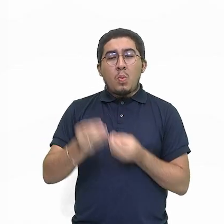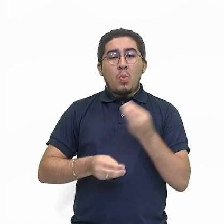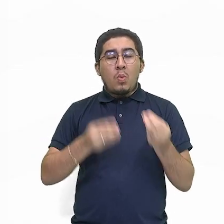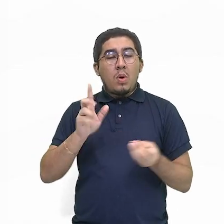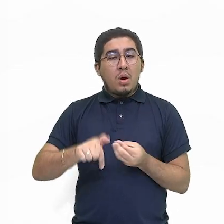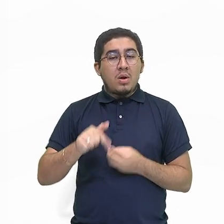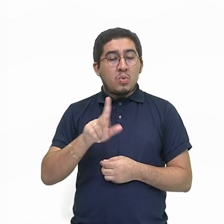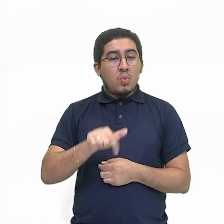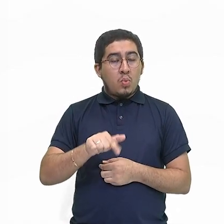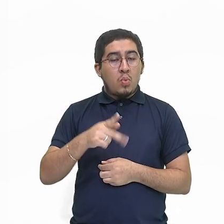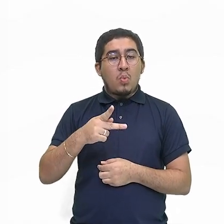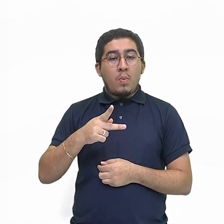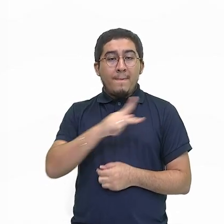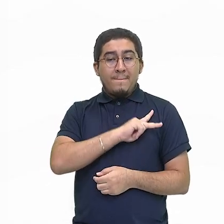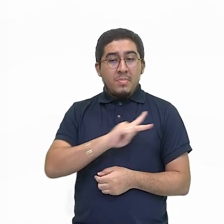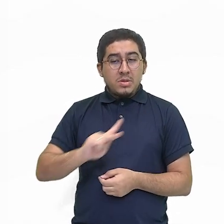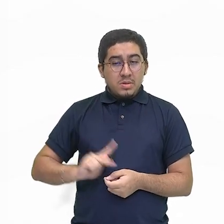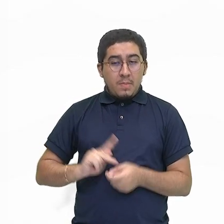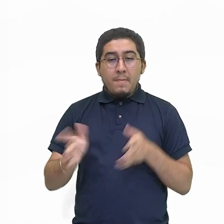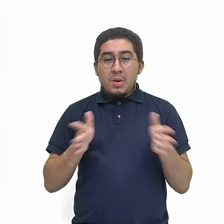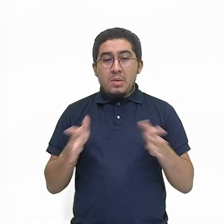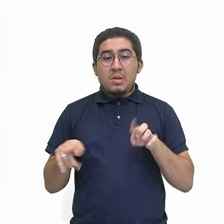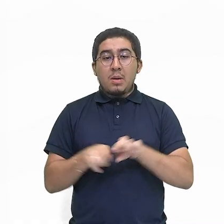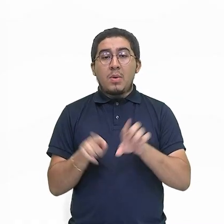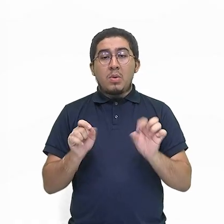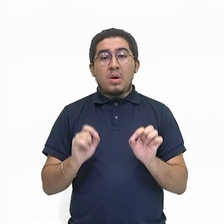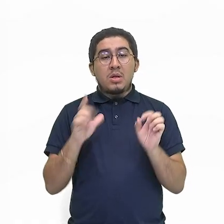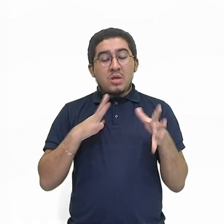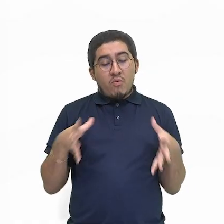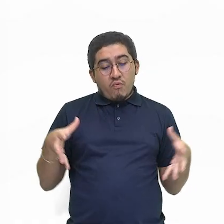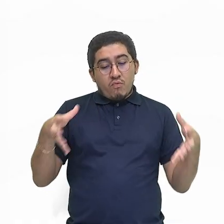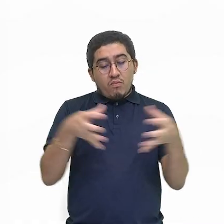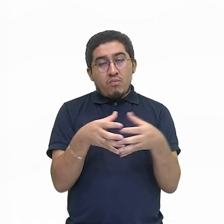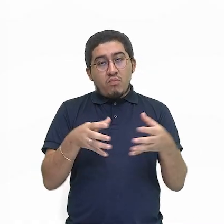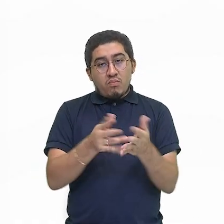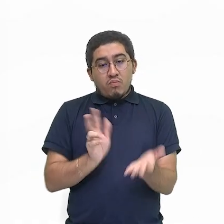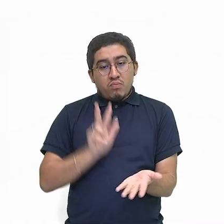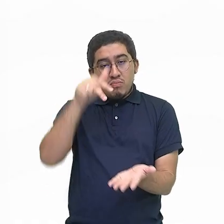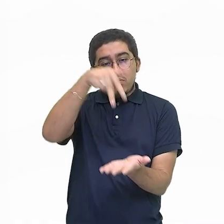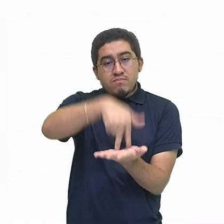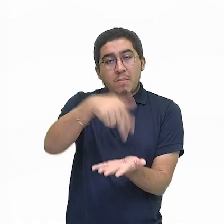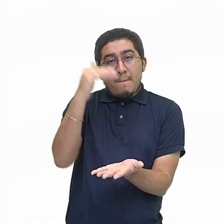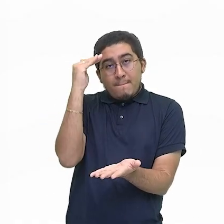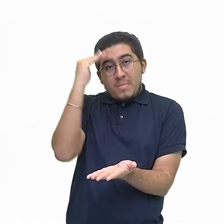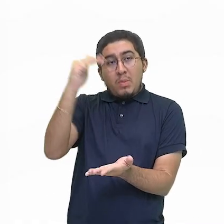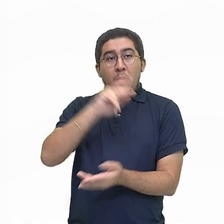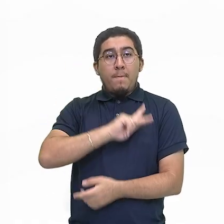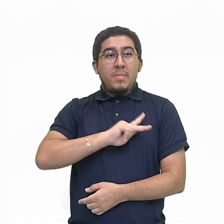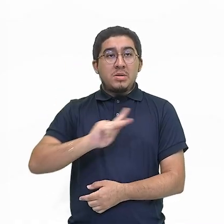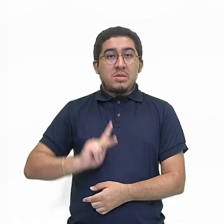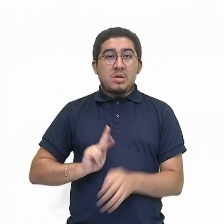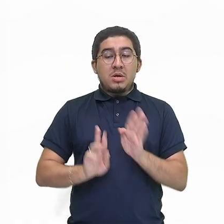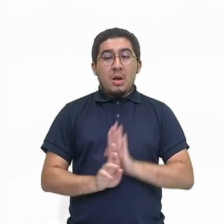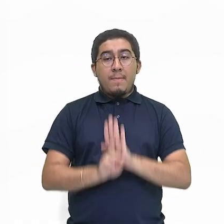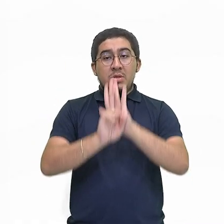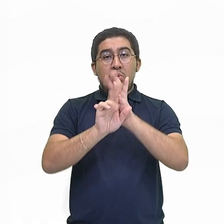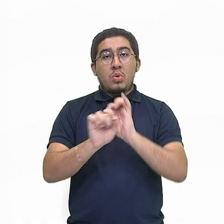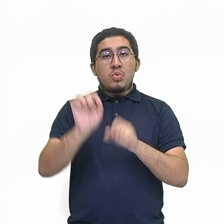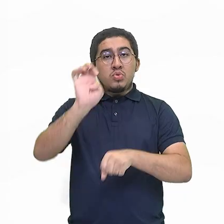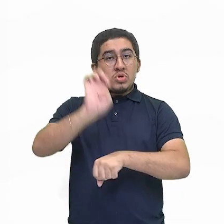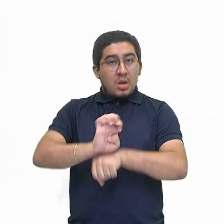presidencialismo? A soberania, ela é concentrada onde? No presidente, que representa o